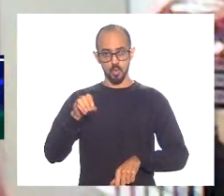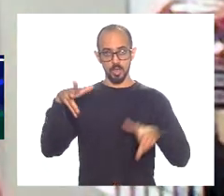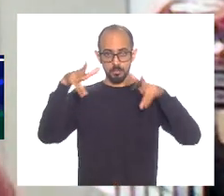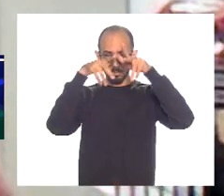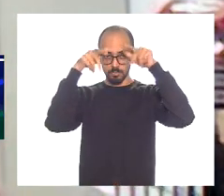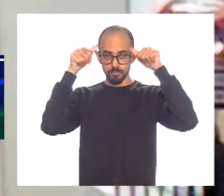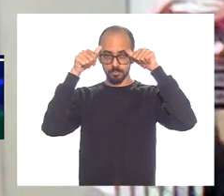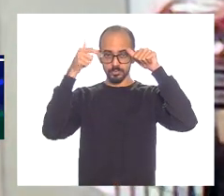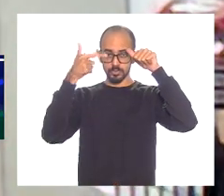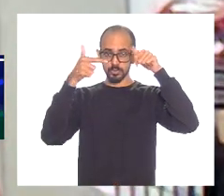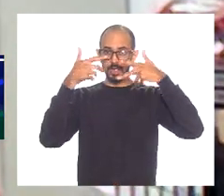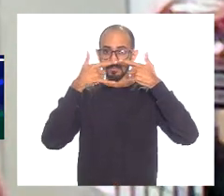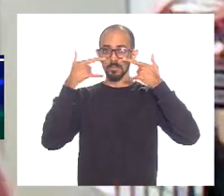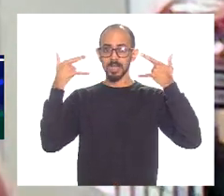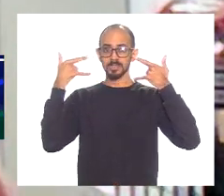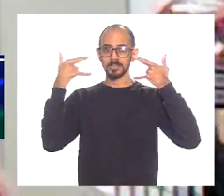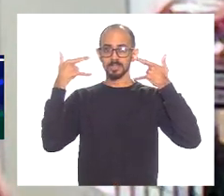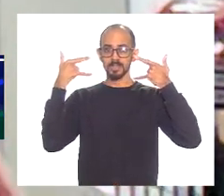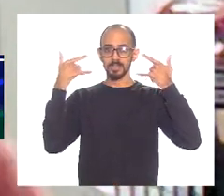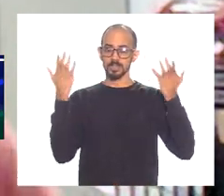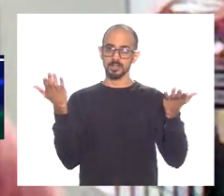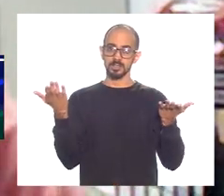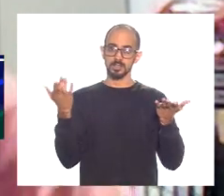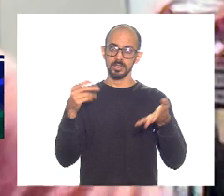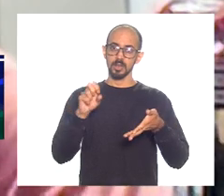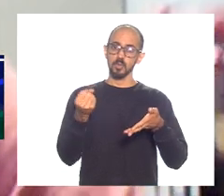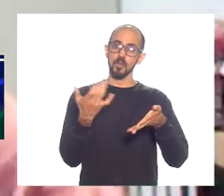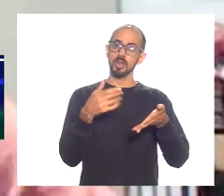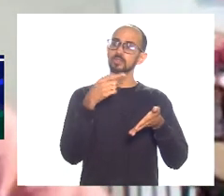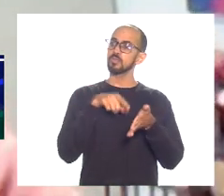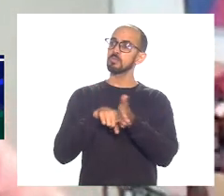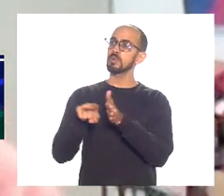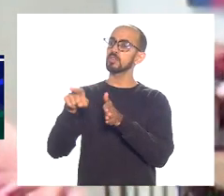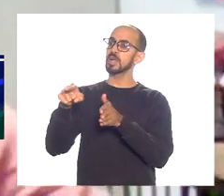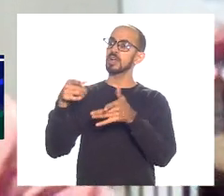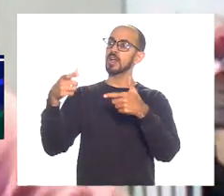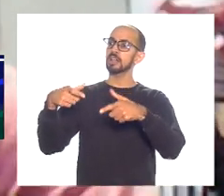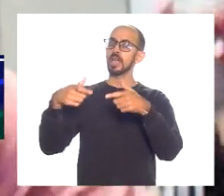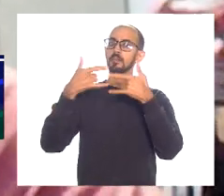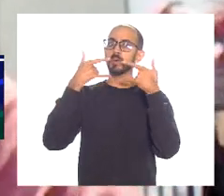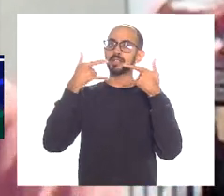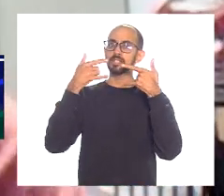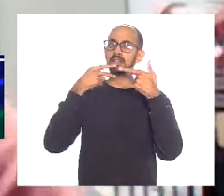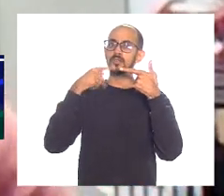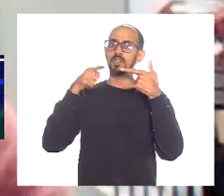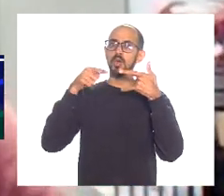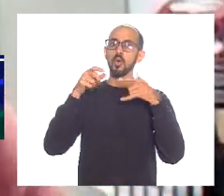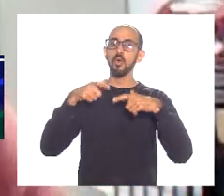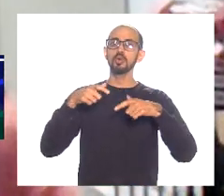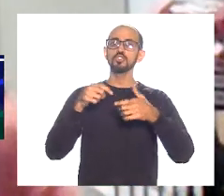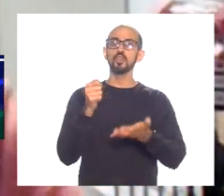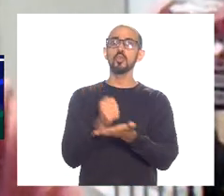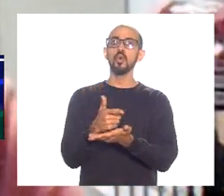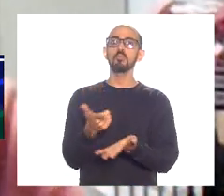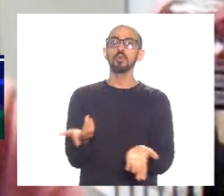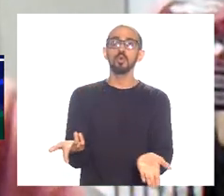sem máscara. E ao ser cobrado, cadê a máscara? Ele respondeu, onde é que eu compro isso?